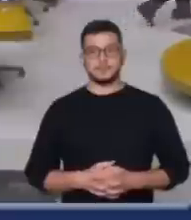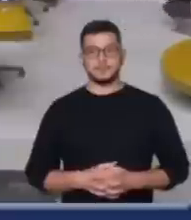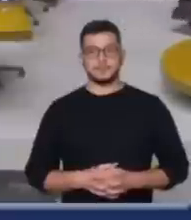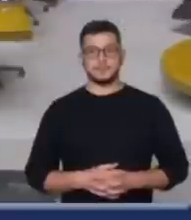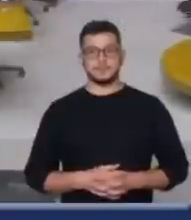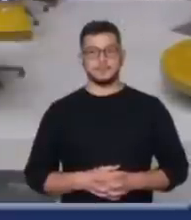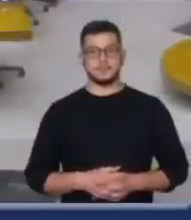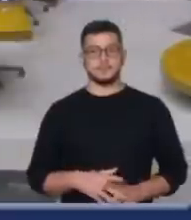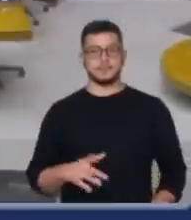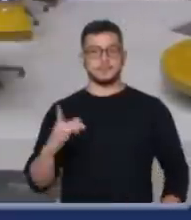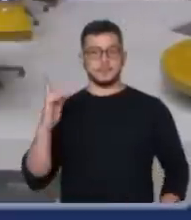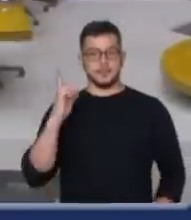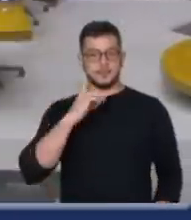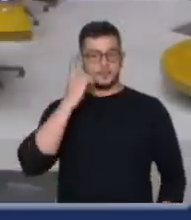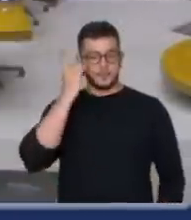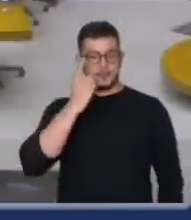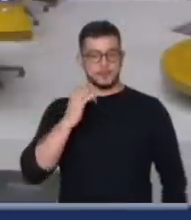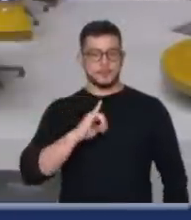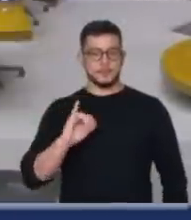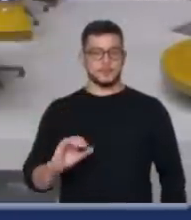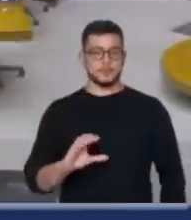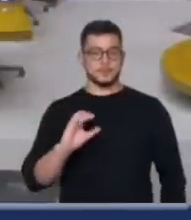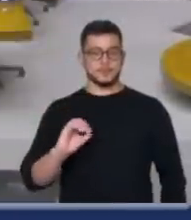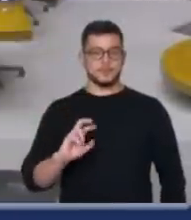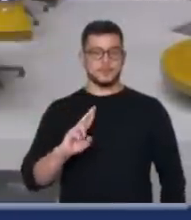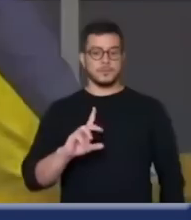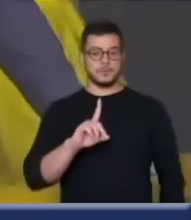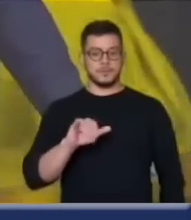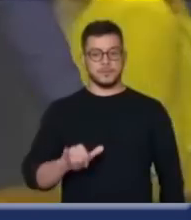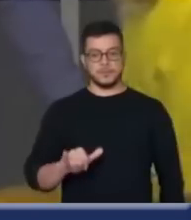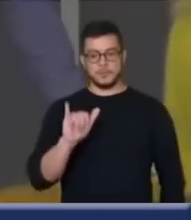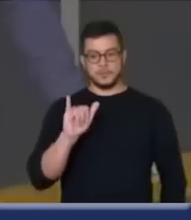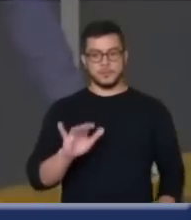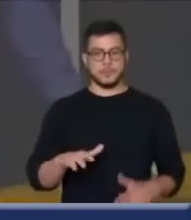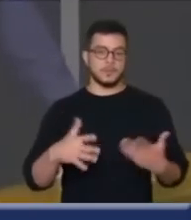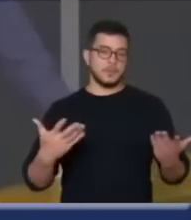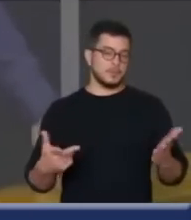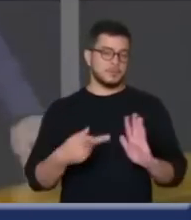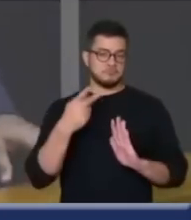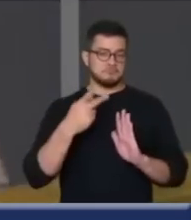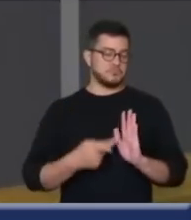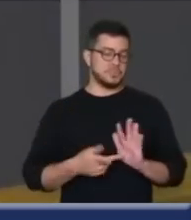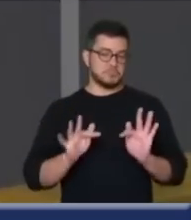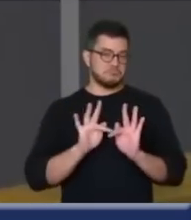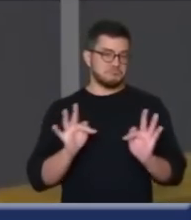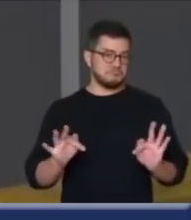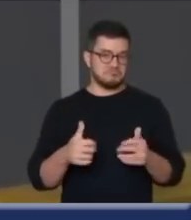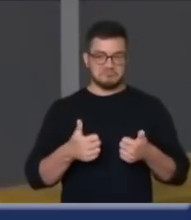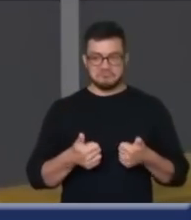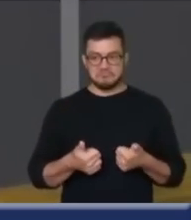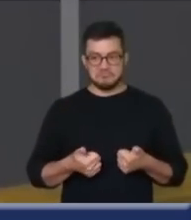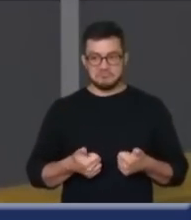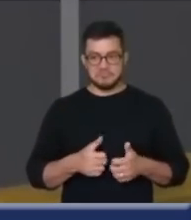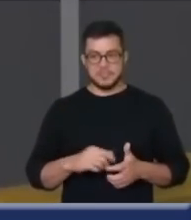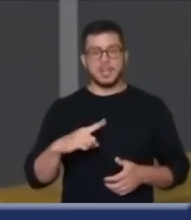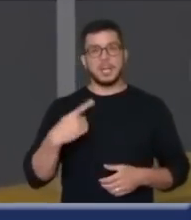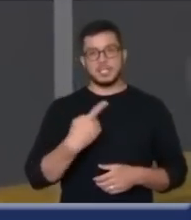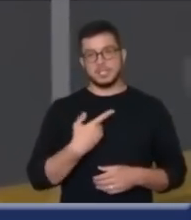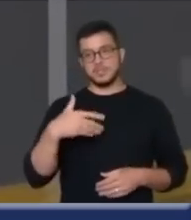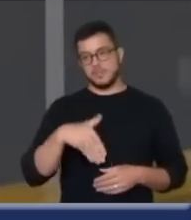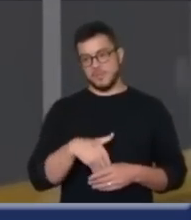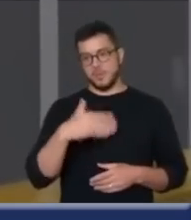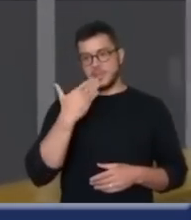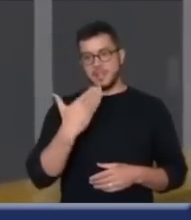Deputado Carlos Jordi. Obrigado, senhor presidente. Bom, esse é um projeto sem maiores dificuldades. Obviamente que vamos votar a favor, inclusive a